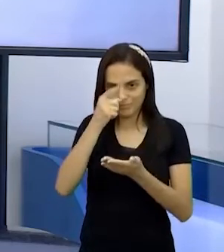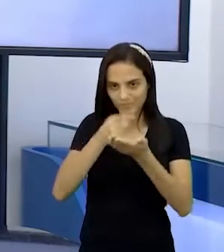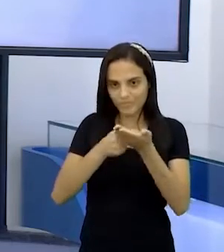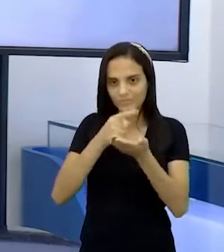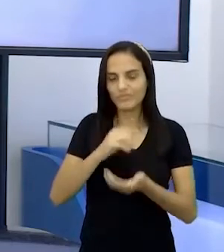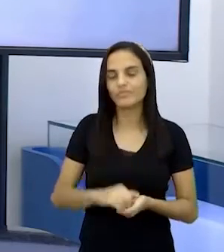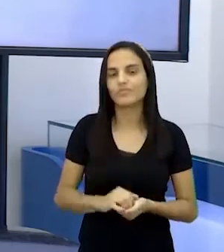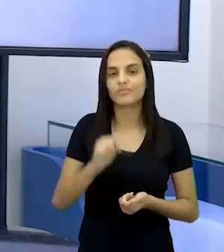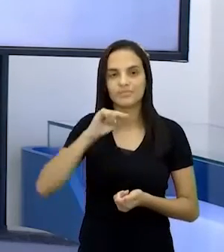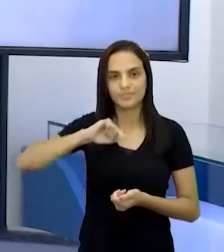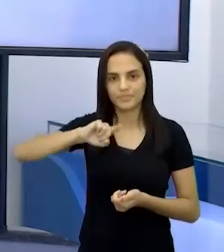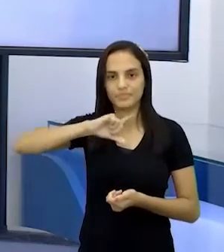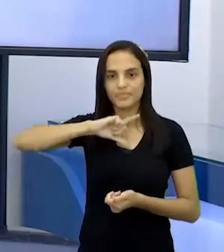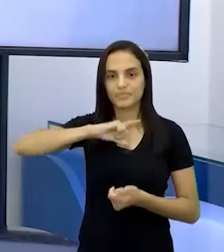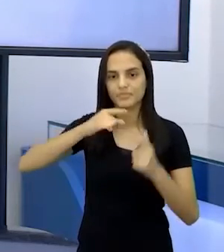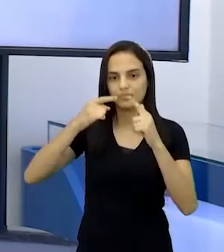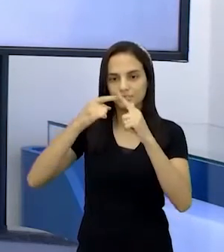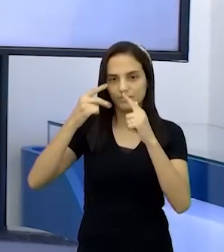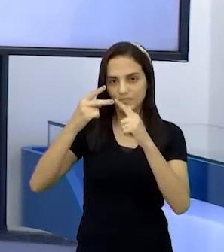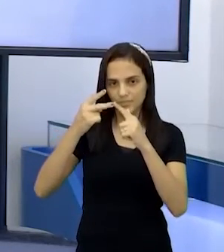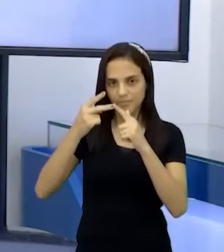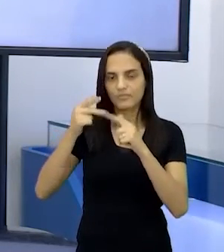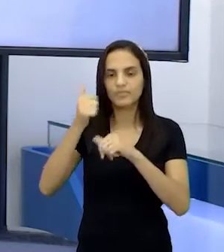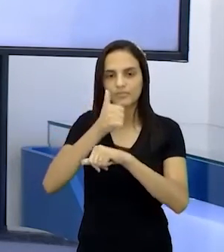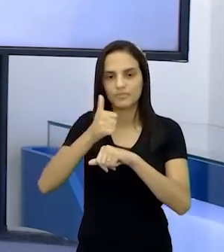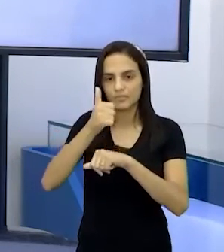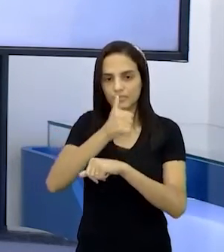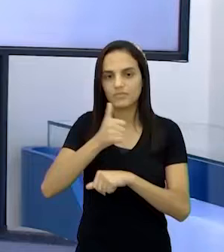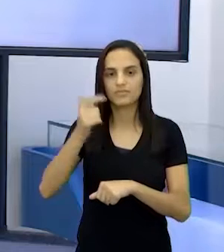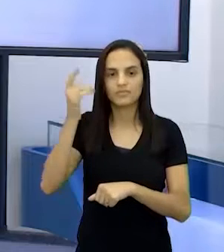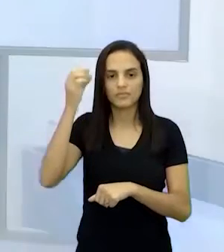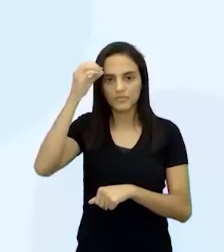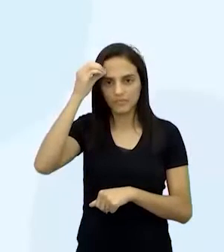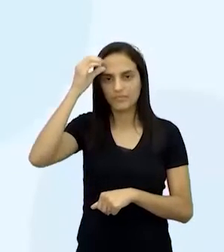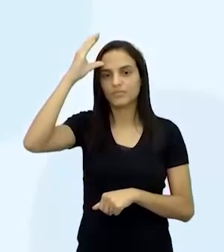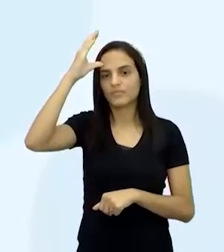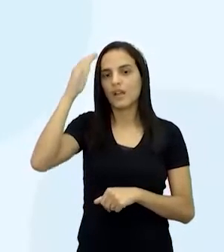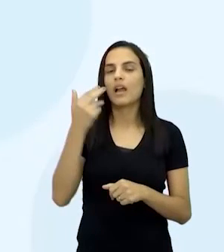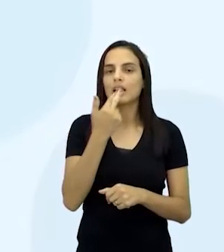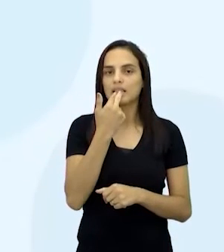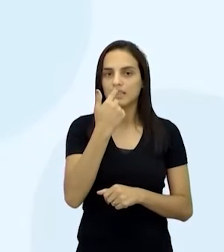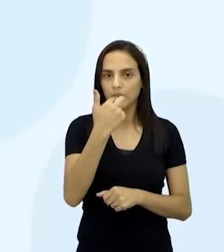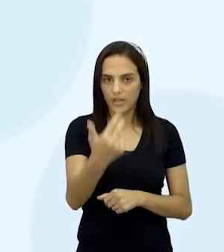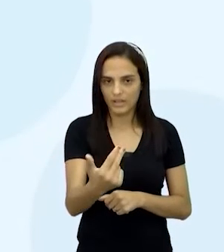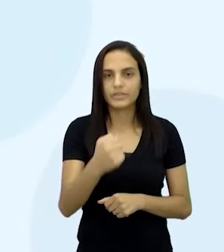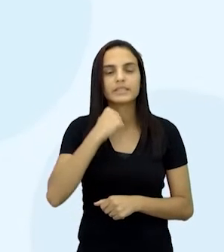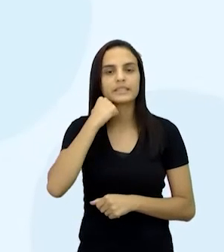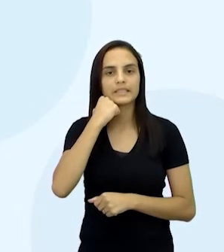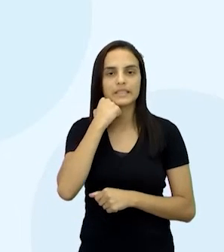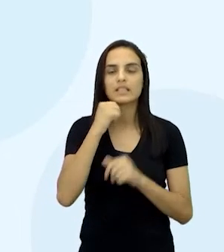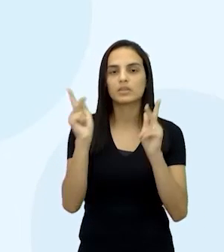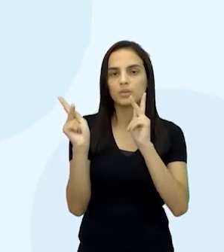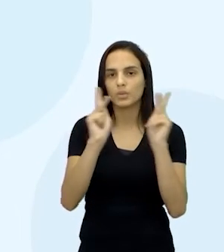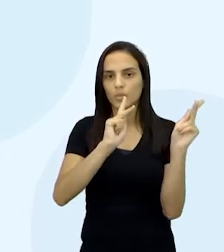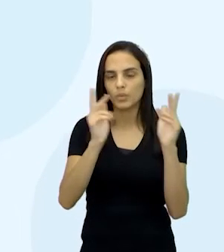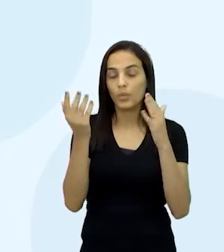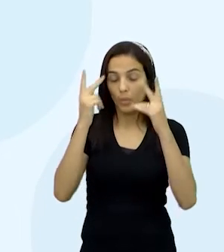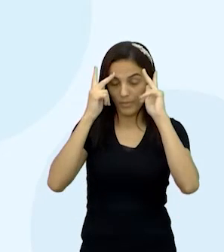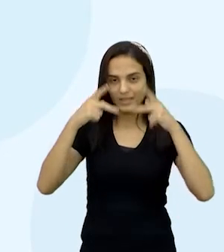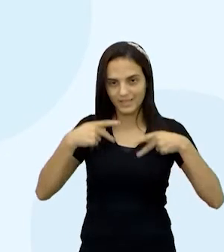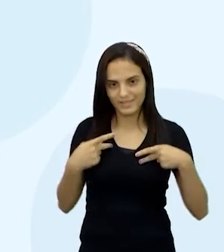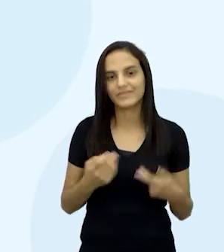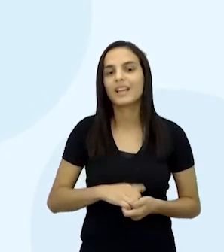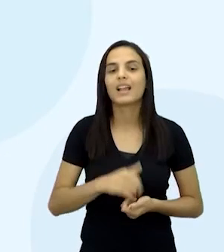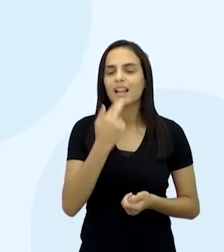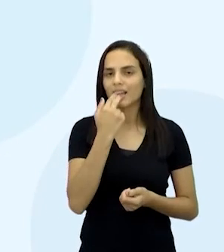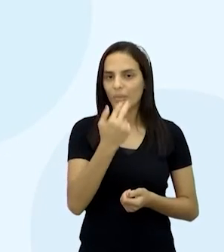aí a gente tem 2 grandes áreas do conhecimento: a linguagens e ciências humanas. Linguagens e ciências humanas